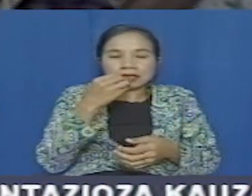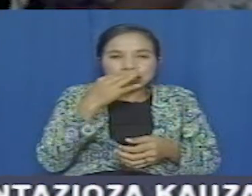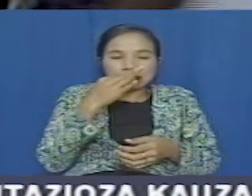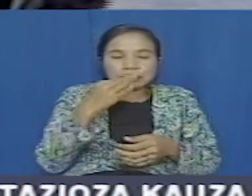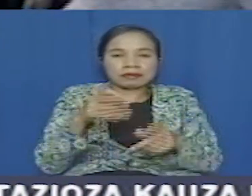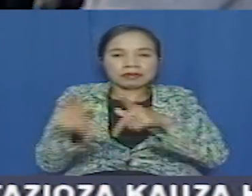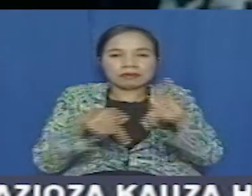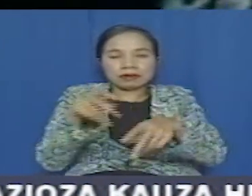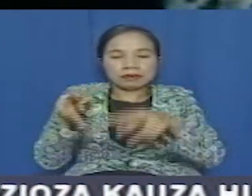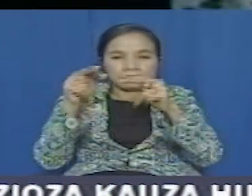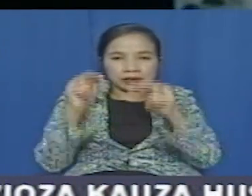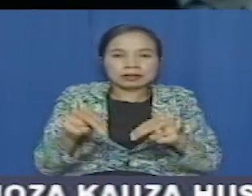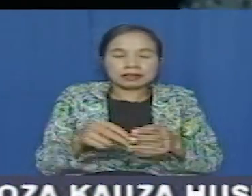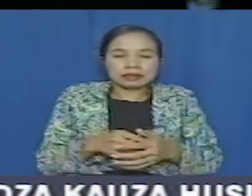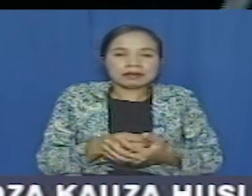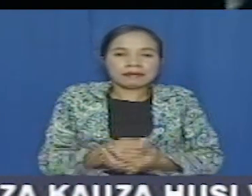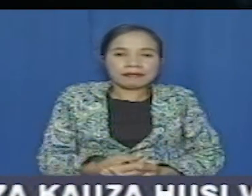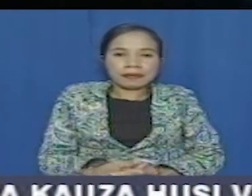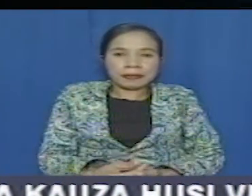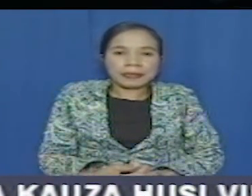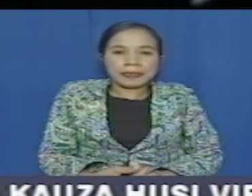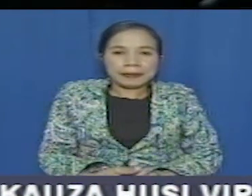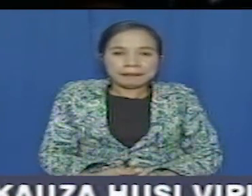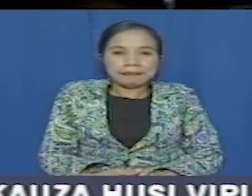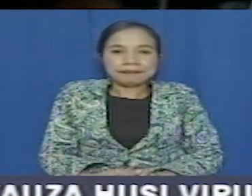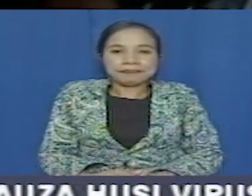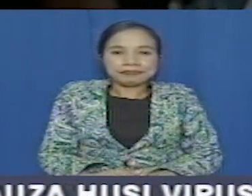comunidade nebe precisa. Candido Alves, Domingos de Deus, ator reportagem.